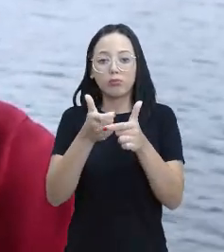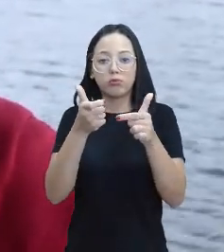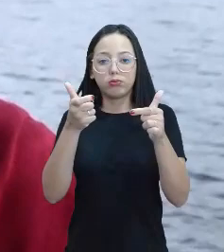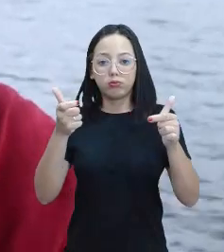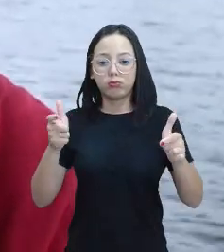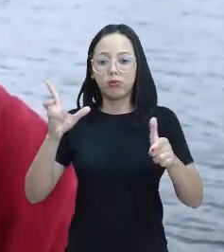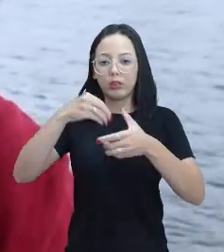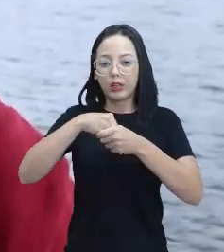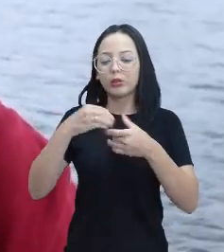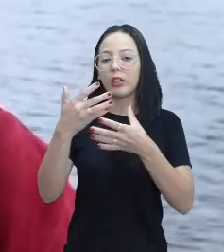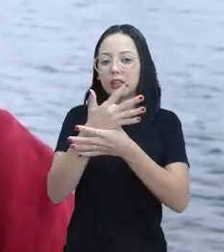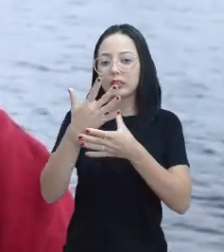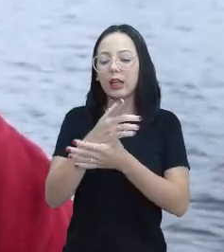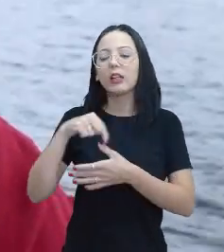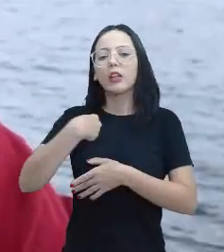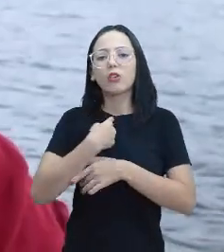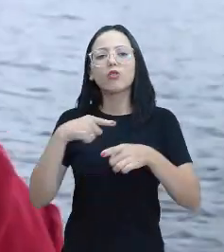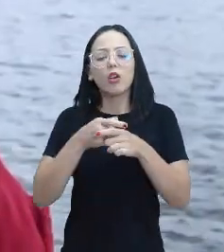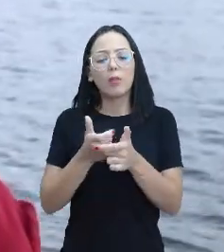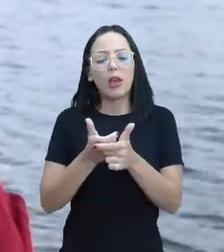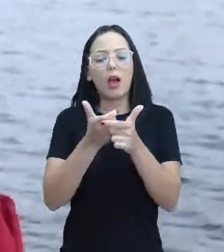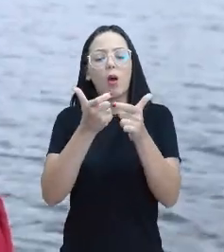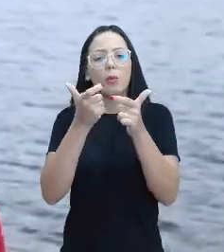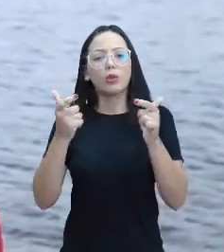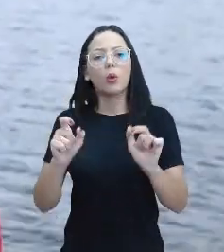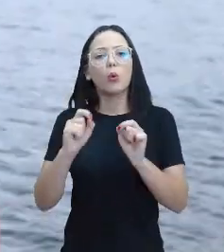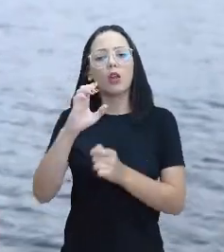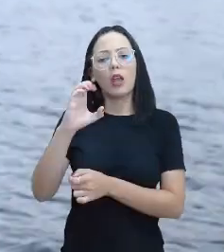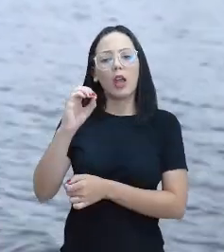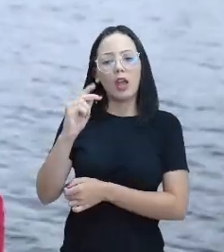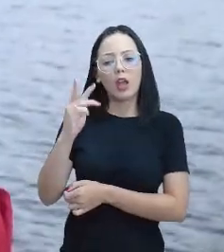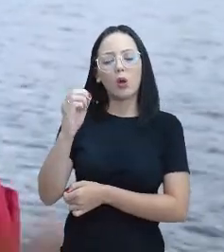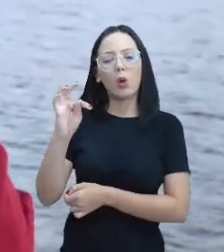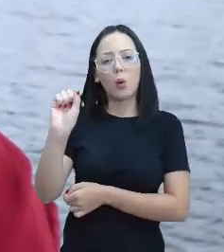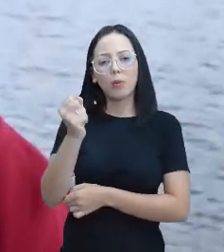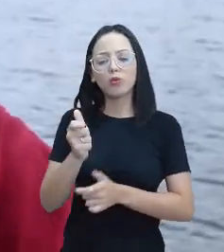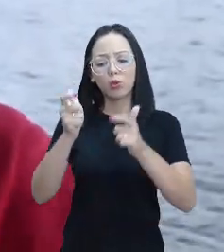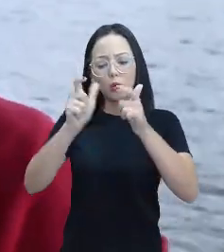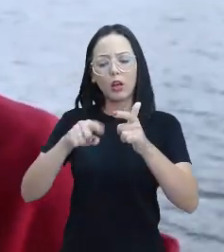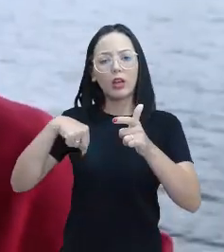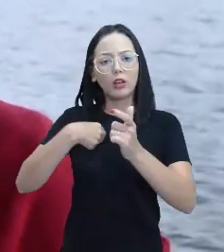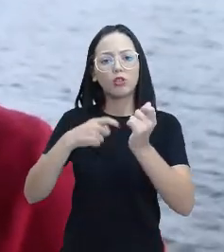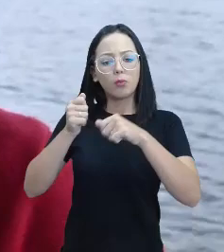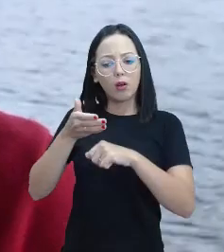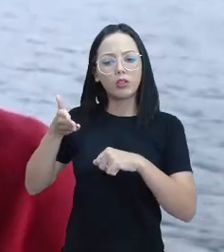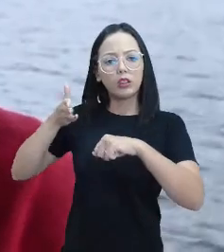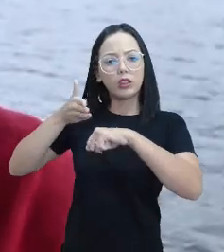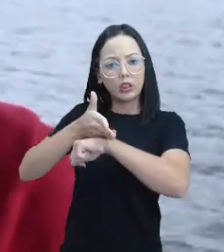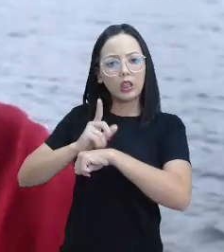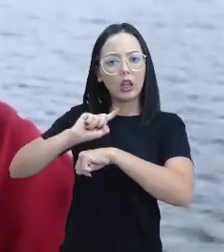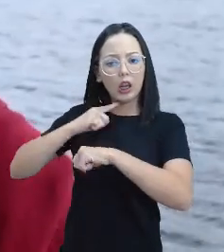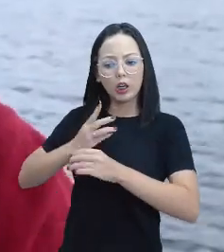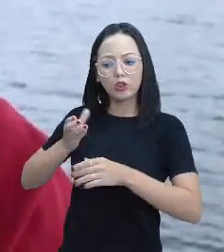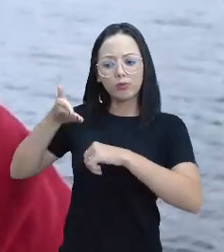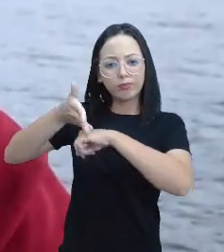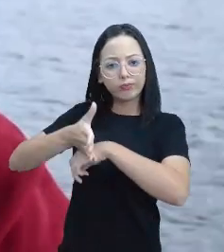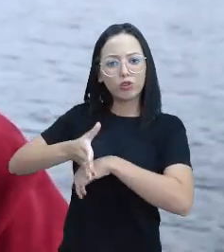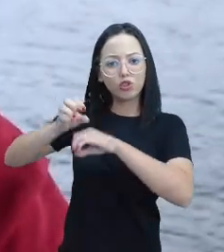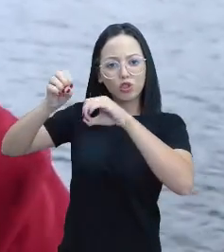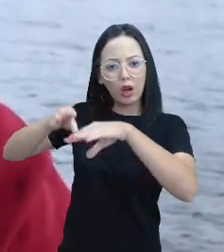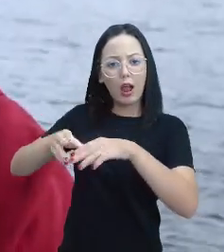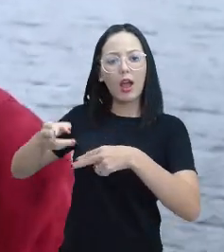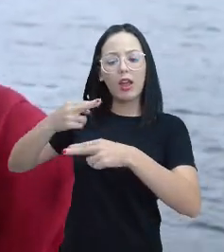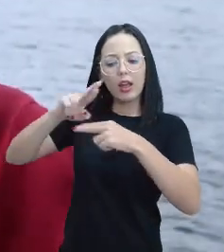na cidade. E a gente ampliou também os ecopontos, os lugares que a gente pode destinar esse lixo reciclado. Então,